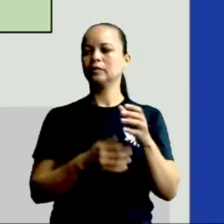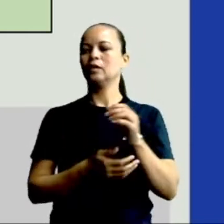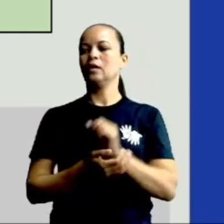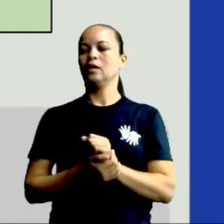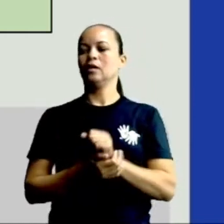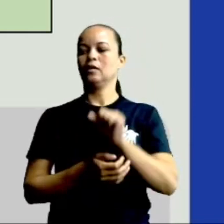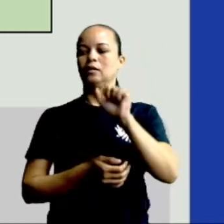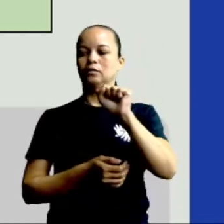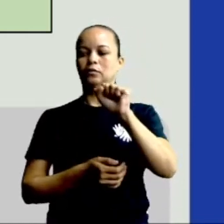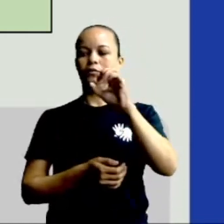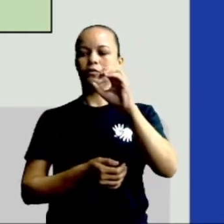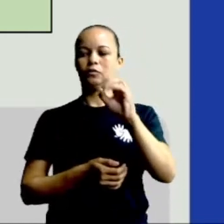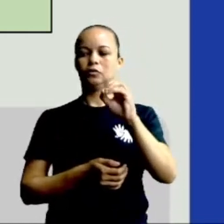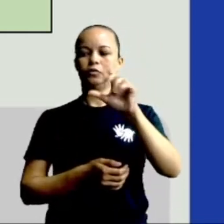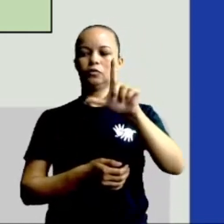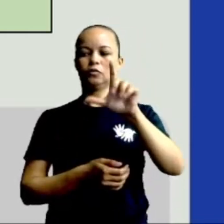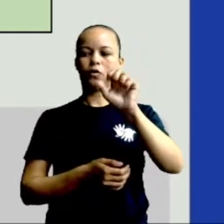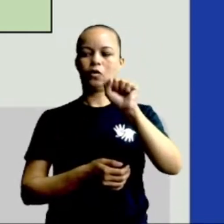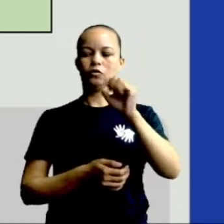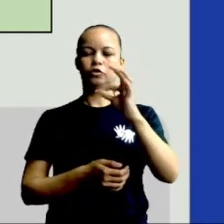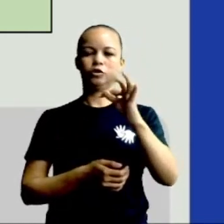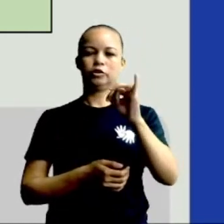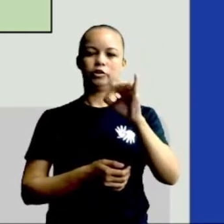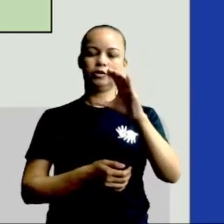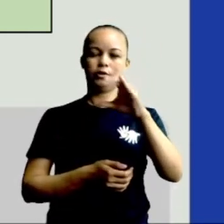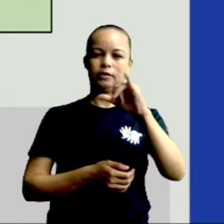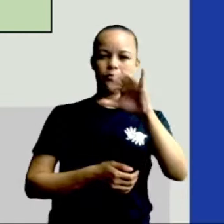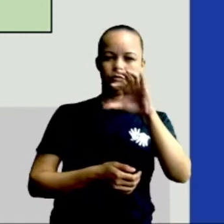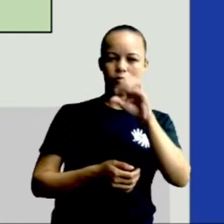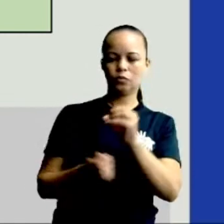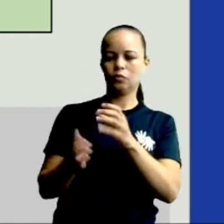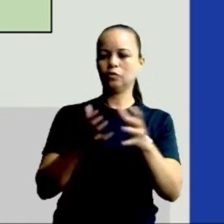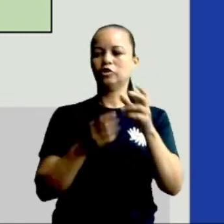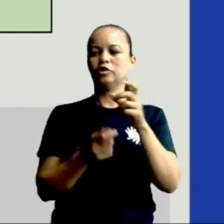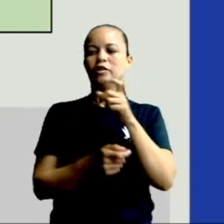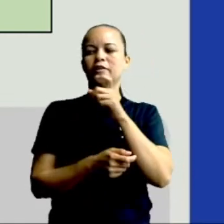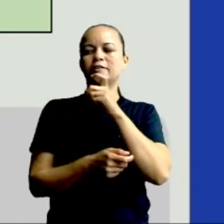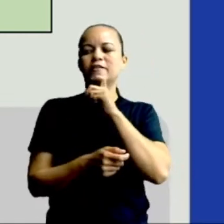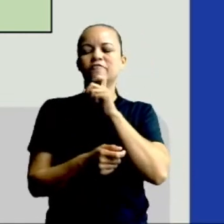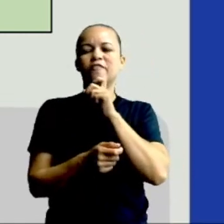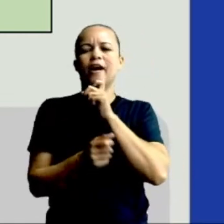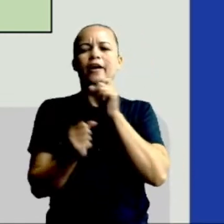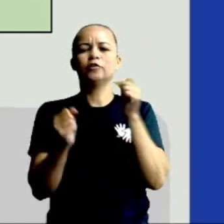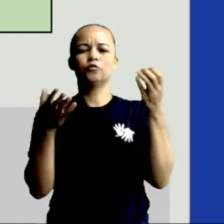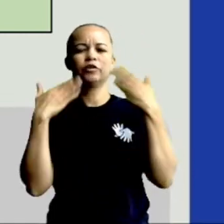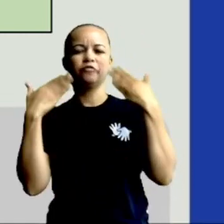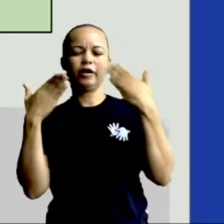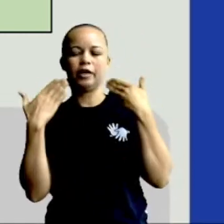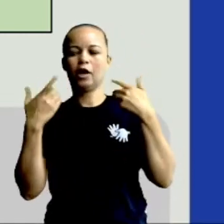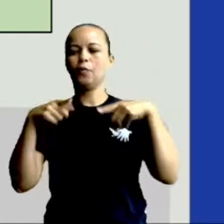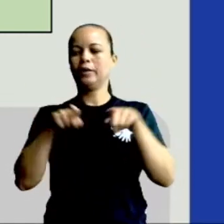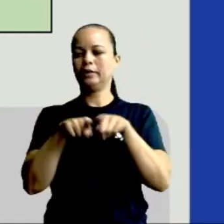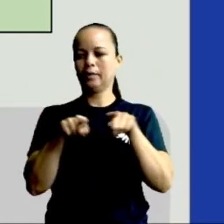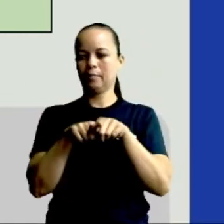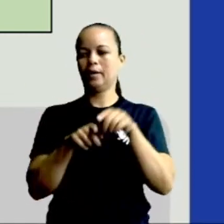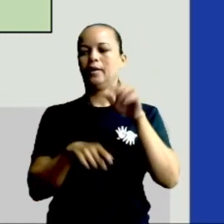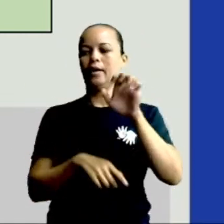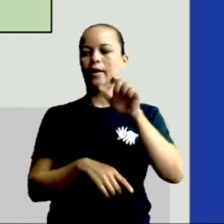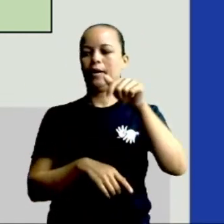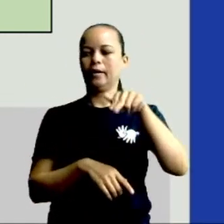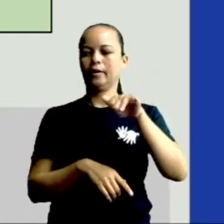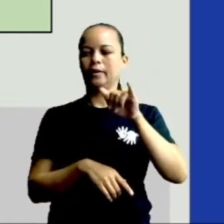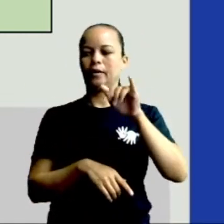solstício de inverno e verão e equinócio de outono e primavera. Em alguns momentos, ao longo